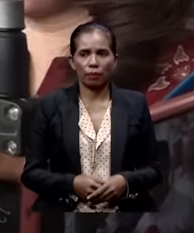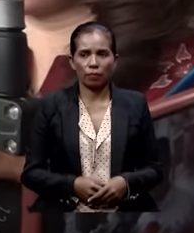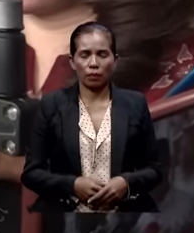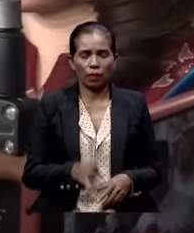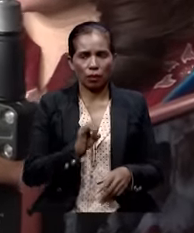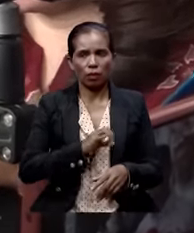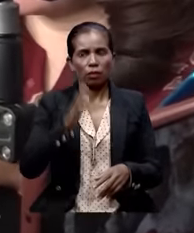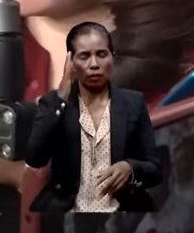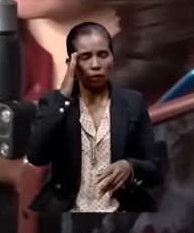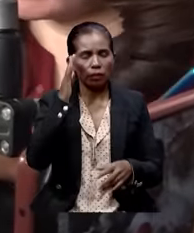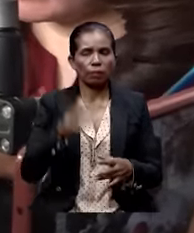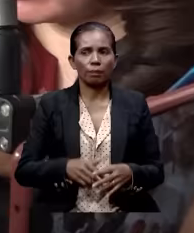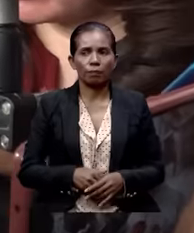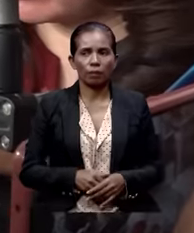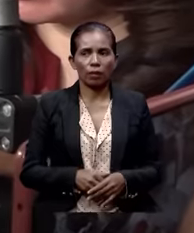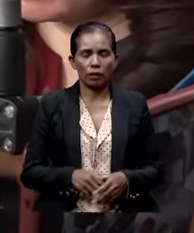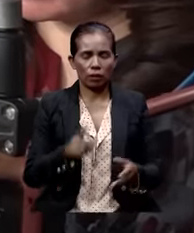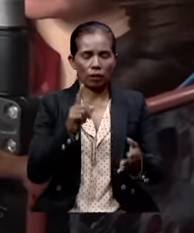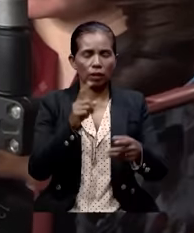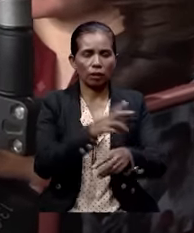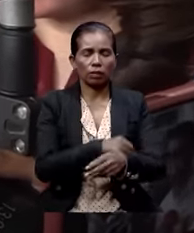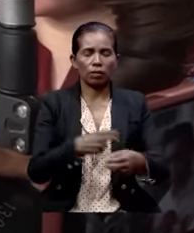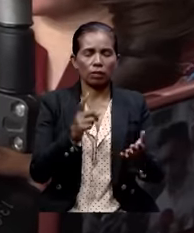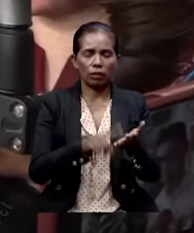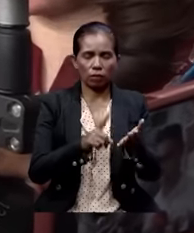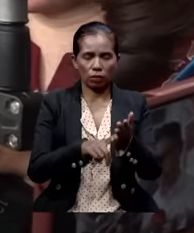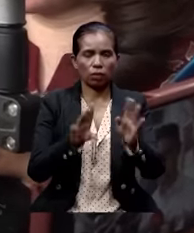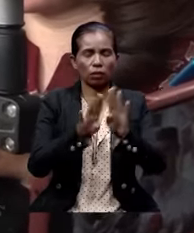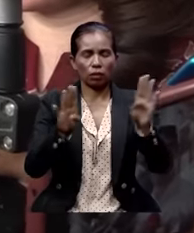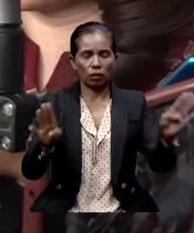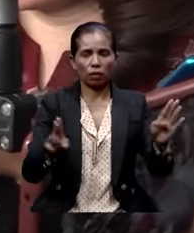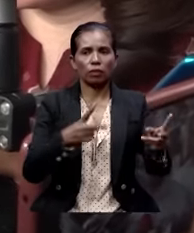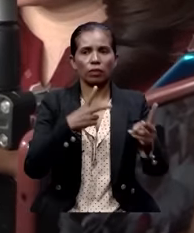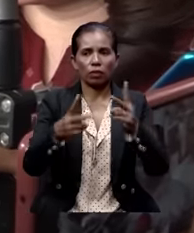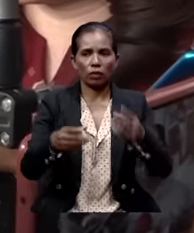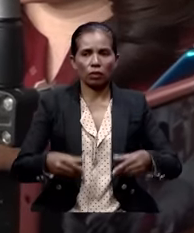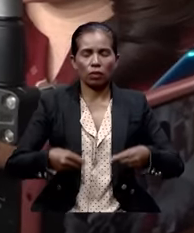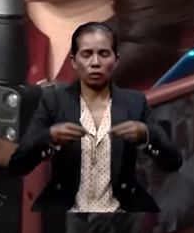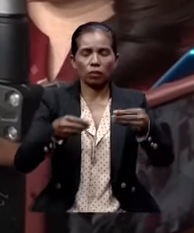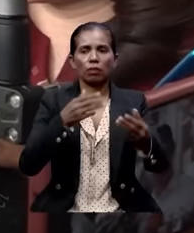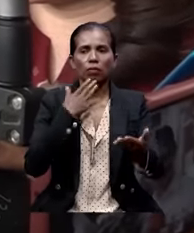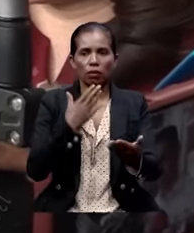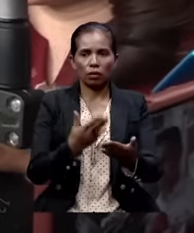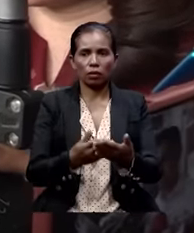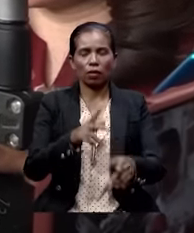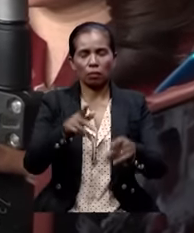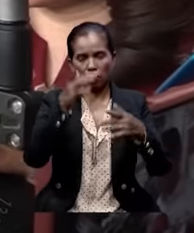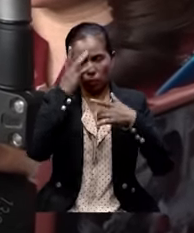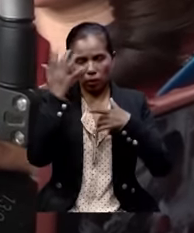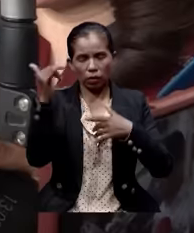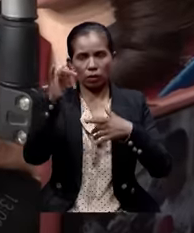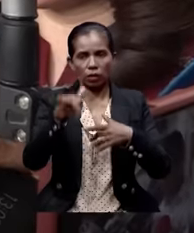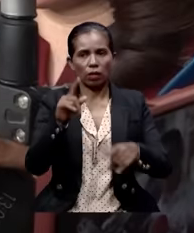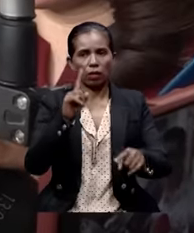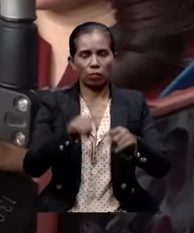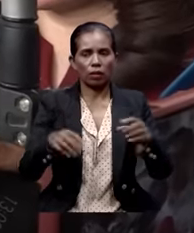kata diskusau na kloke, em auto tu la au, em aisau ne visita ne, mas atfo certeza kata, paciente sirenia be ke moras la bel